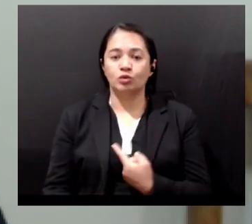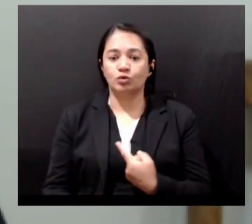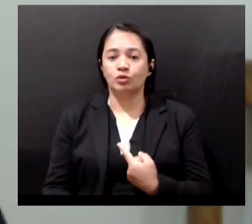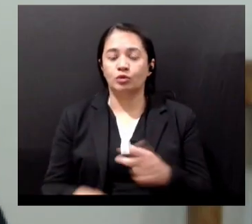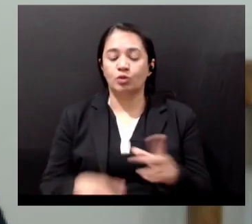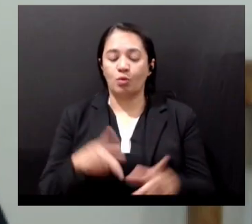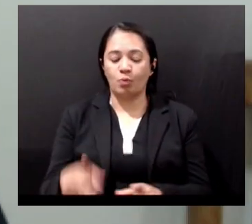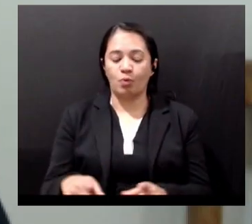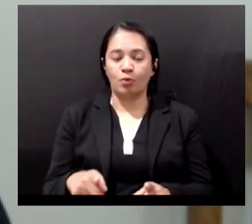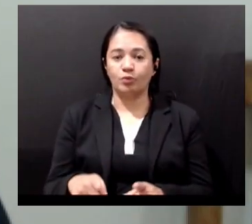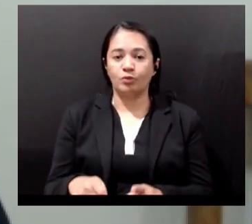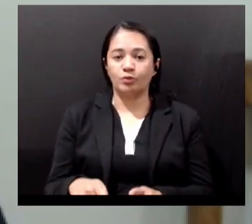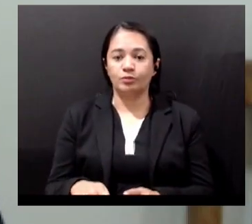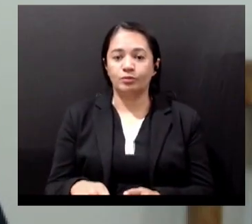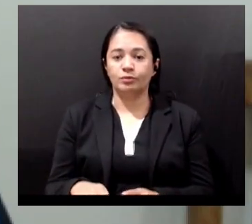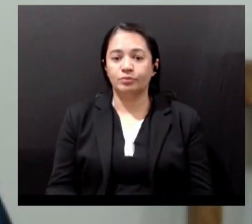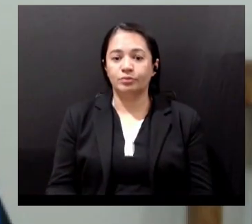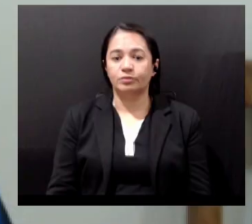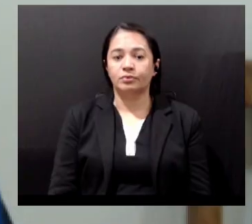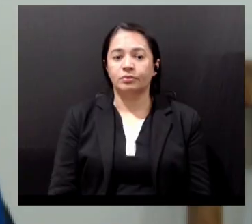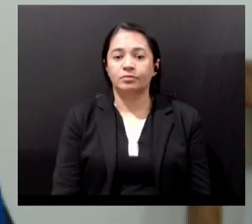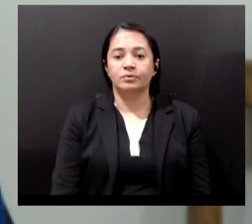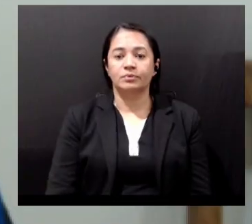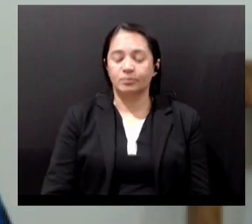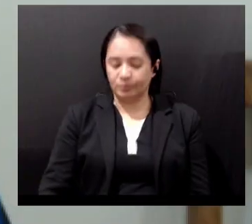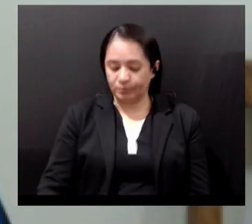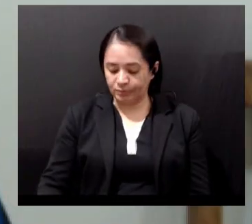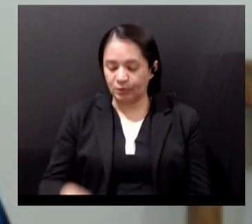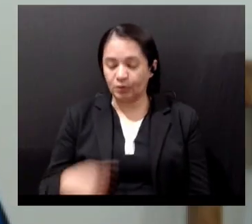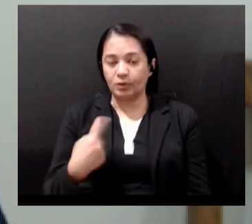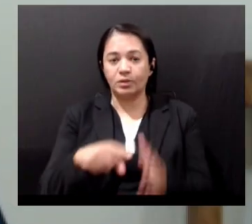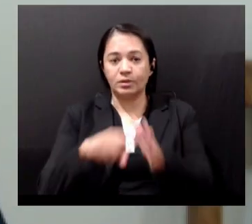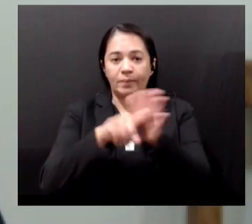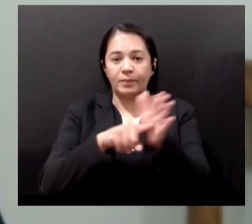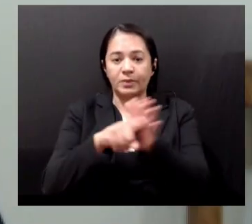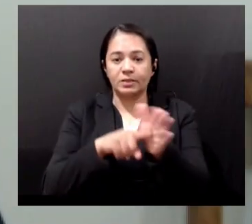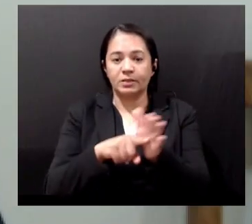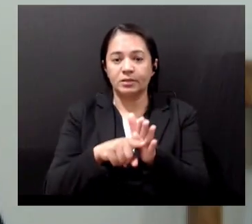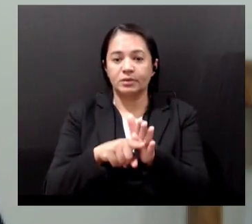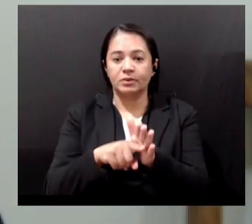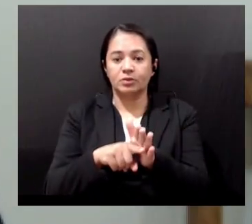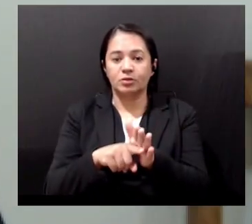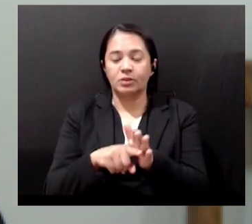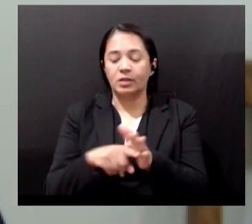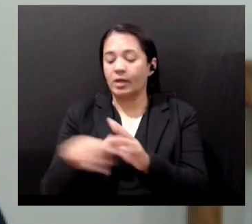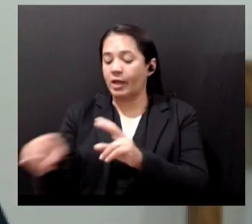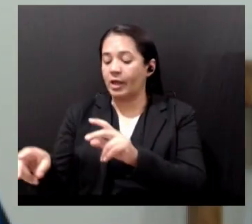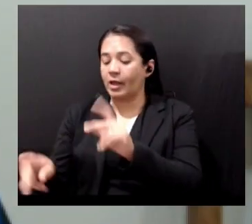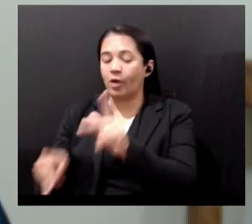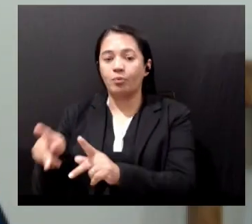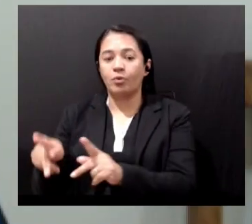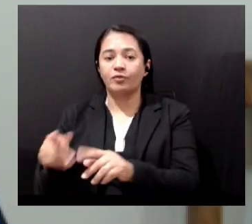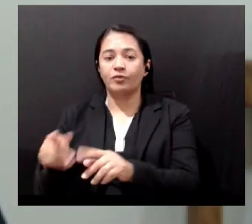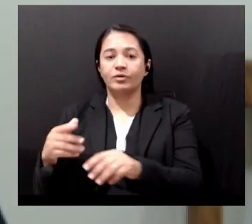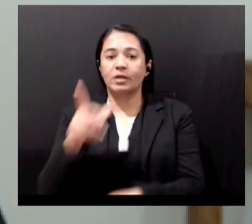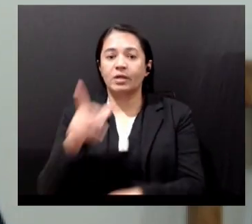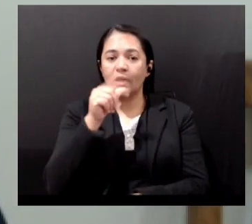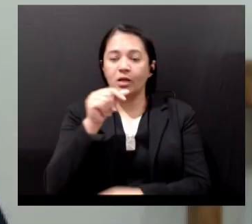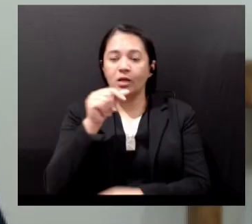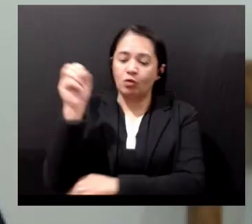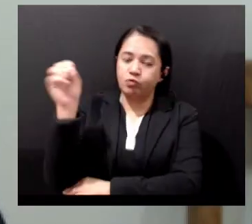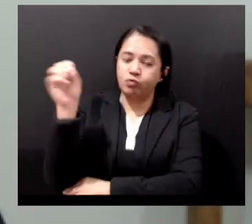nosso público, que almeja se atingir com o nosso trabalho, com a nossa pesquisa, é aquele que não tem acesso à